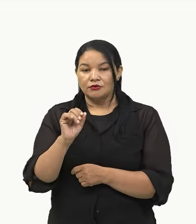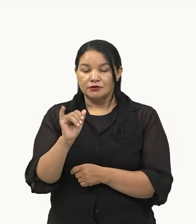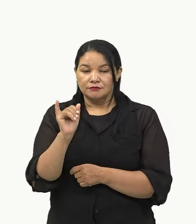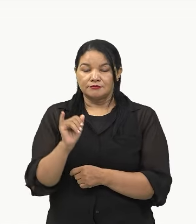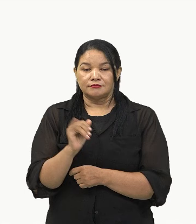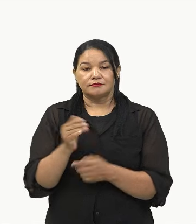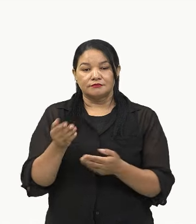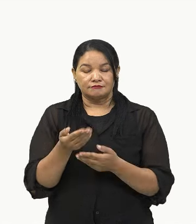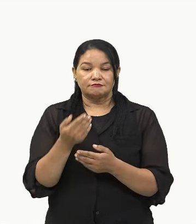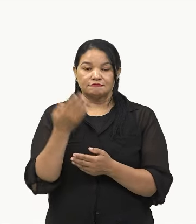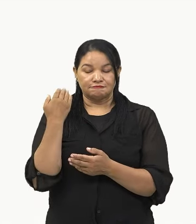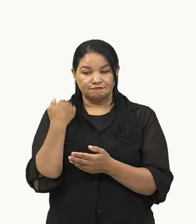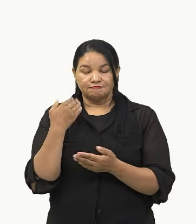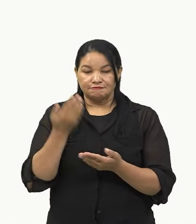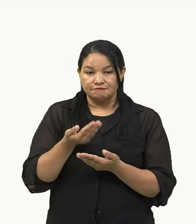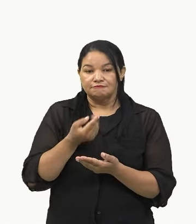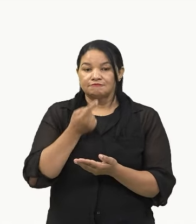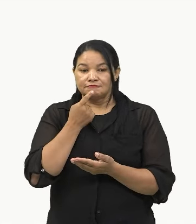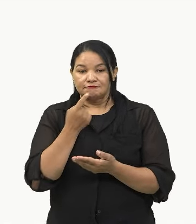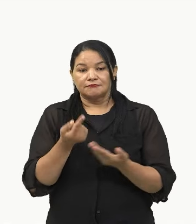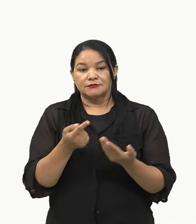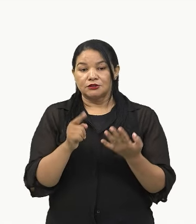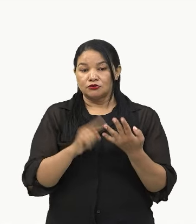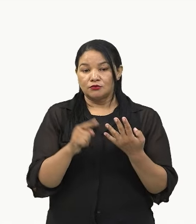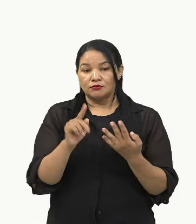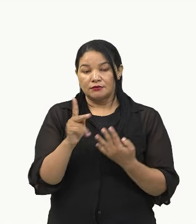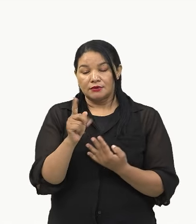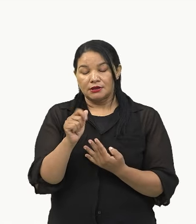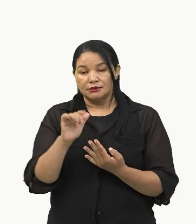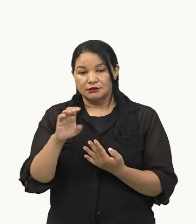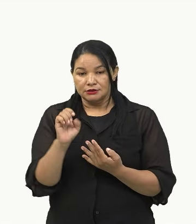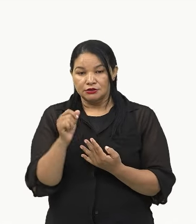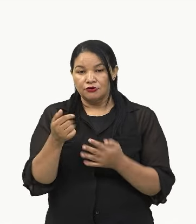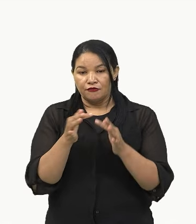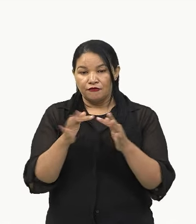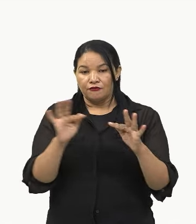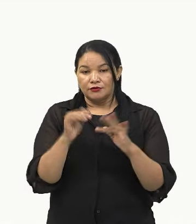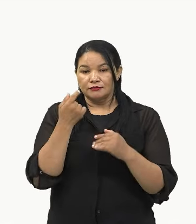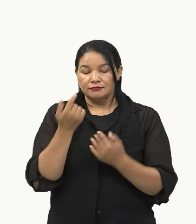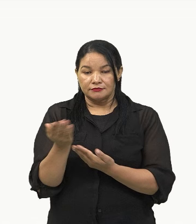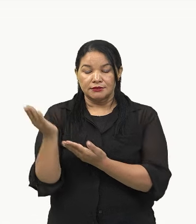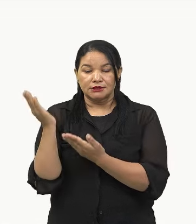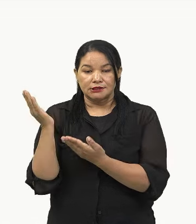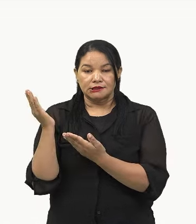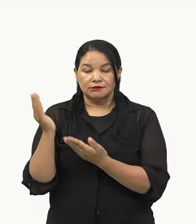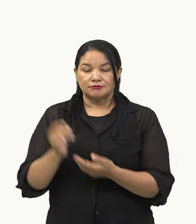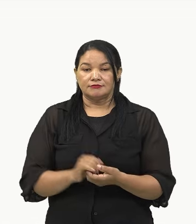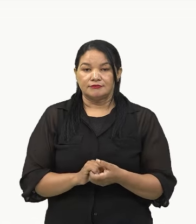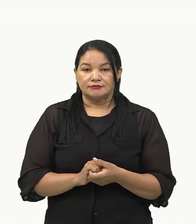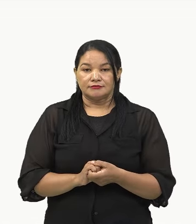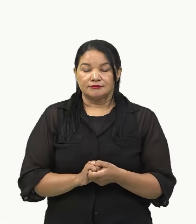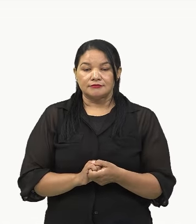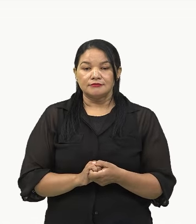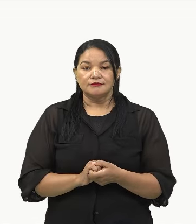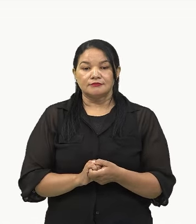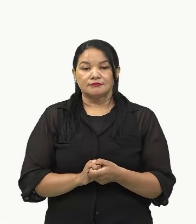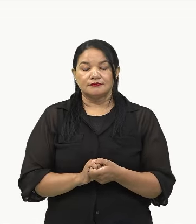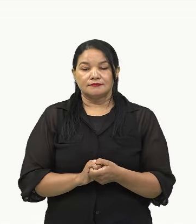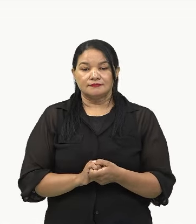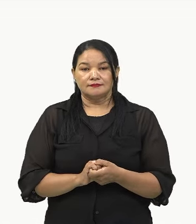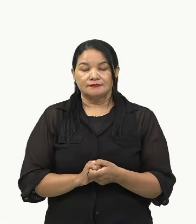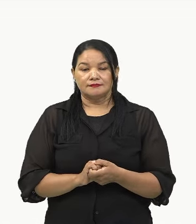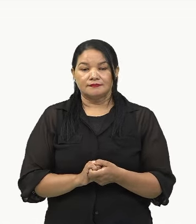Hace han dado los informes sobre la excursión a Machu Picchu hace unas